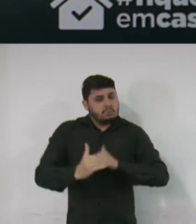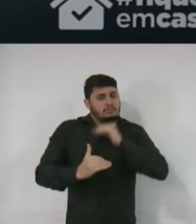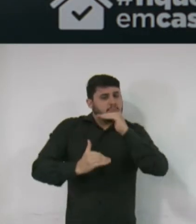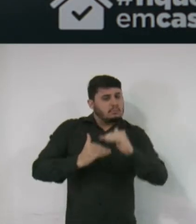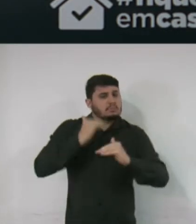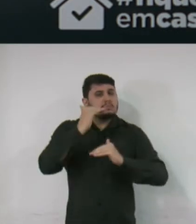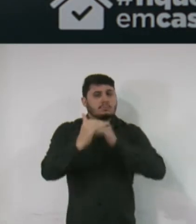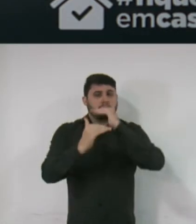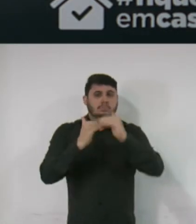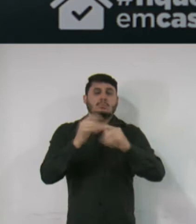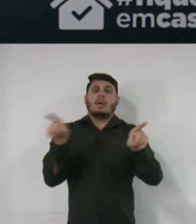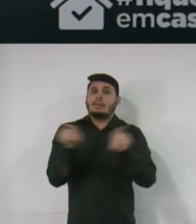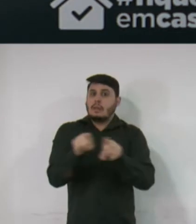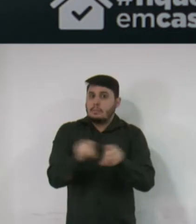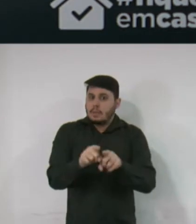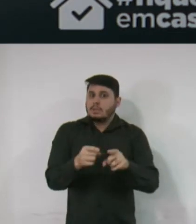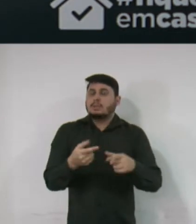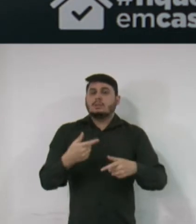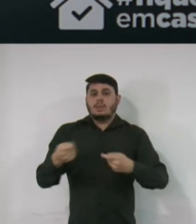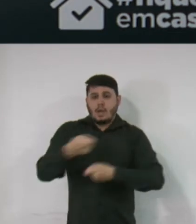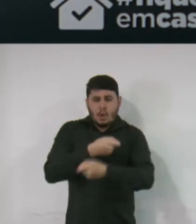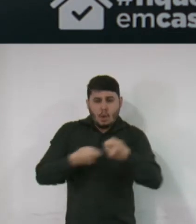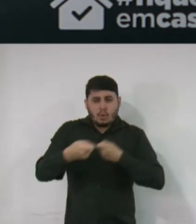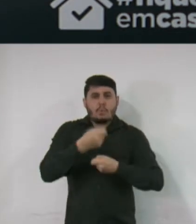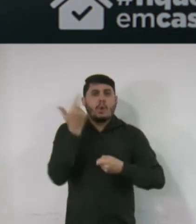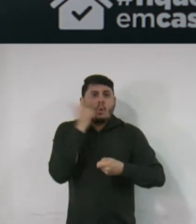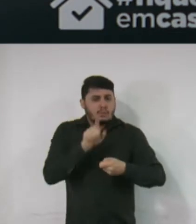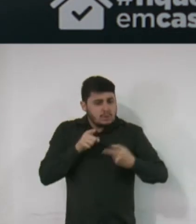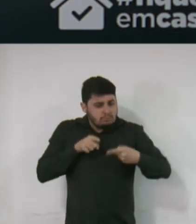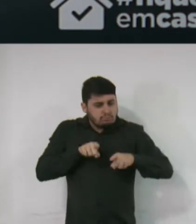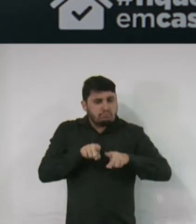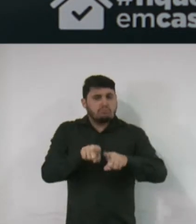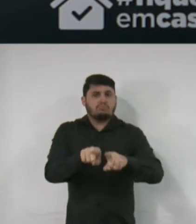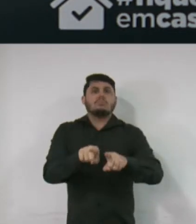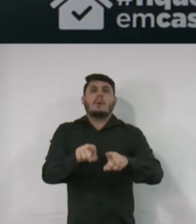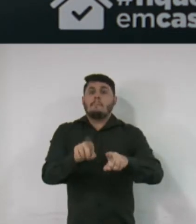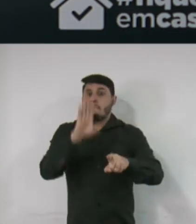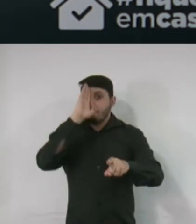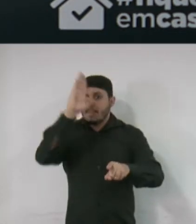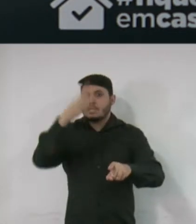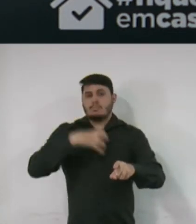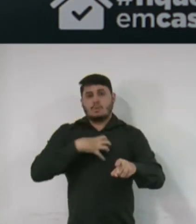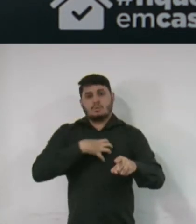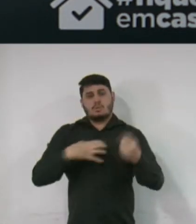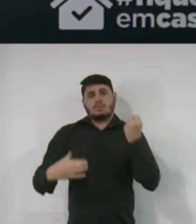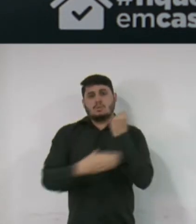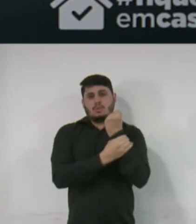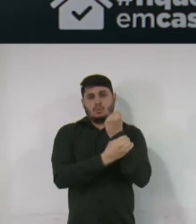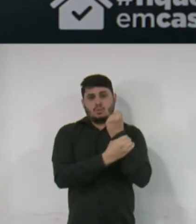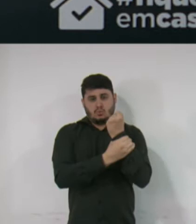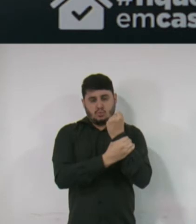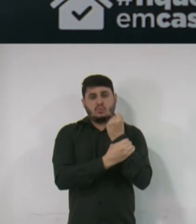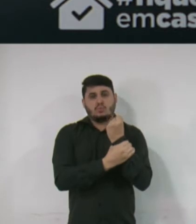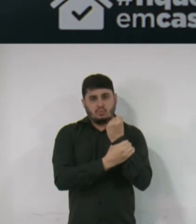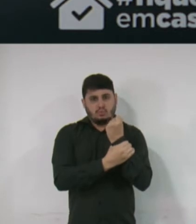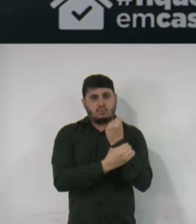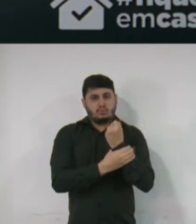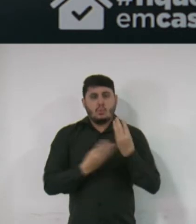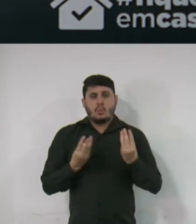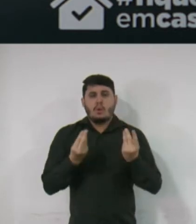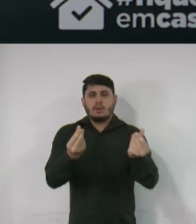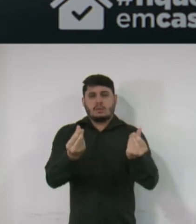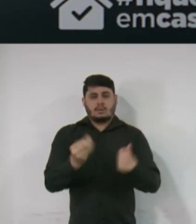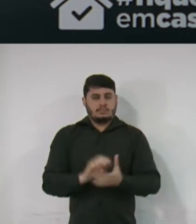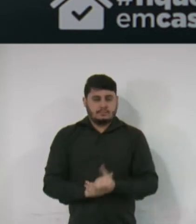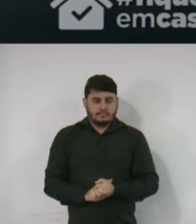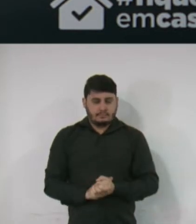atividades econômicas e que isso se faça de forma segura e sustentável. Então, Matheus, por favor, faz a apresentação